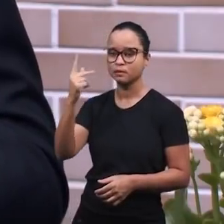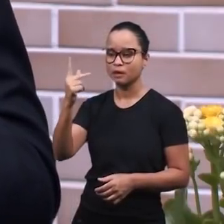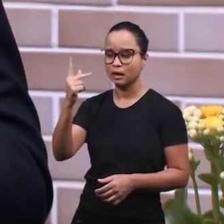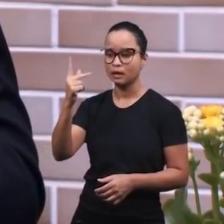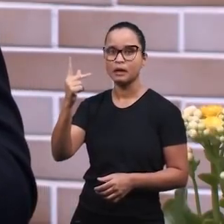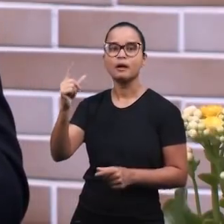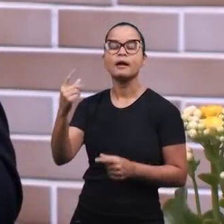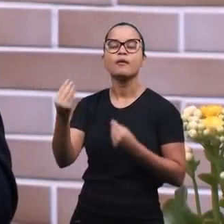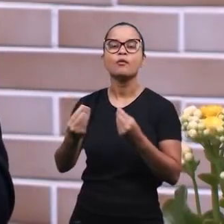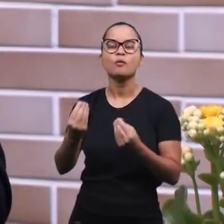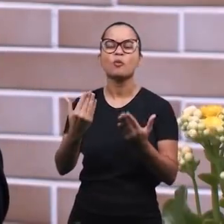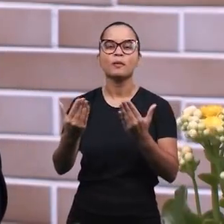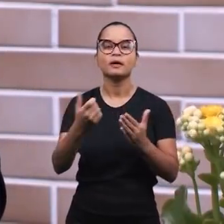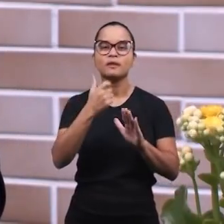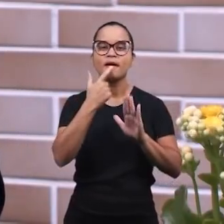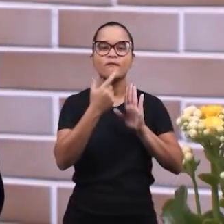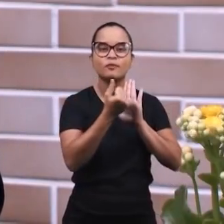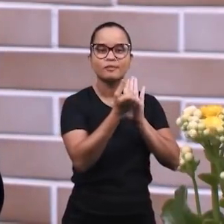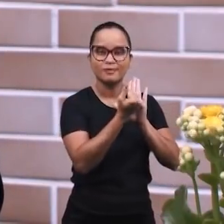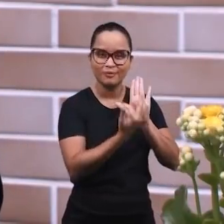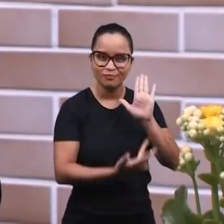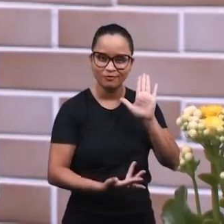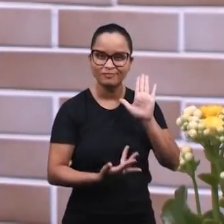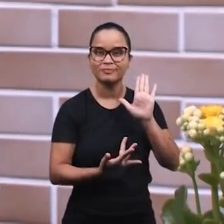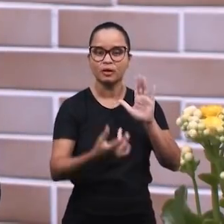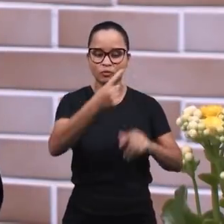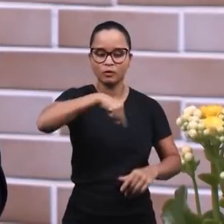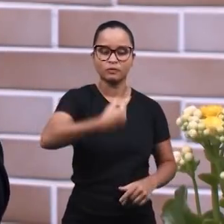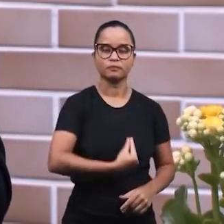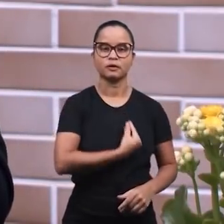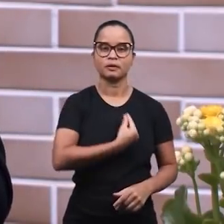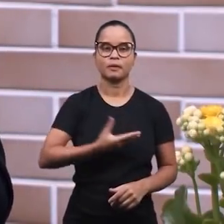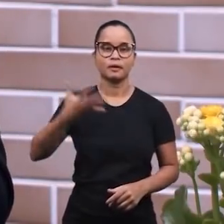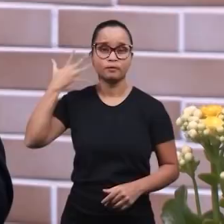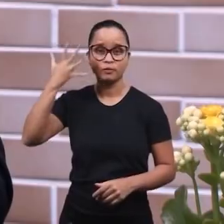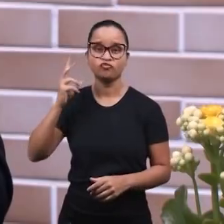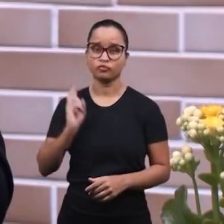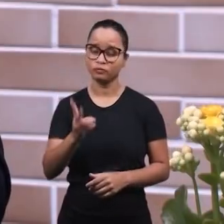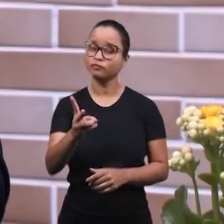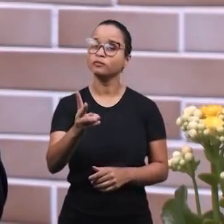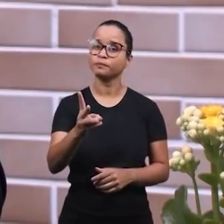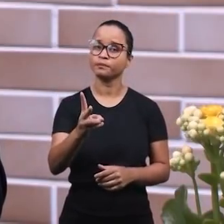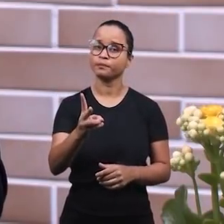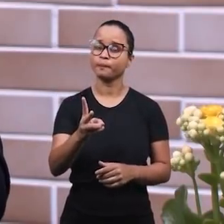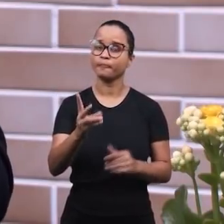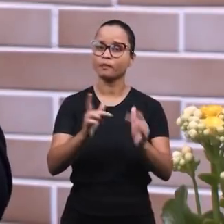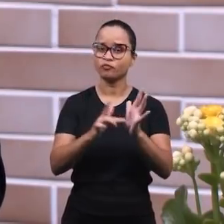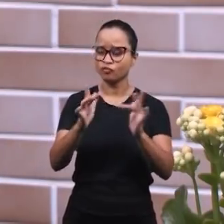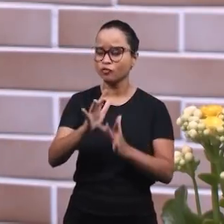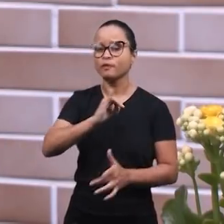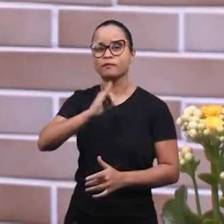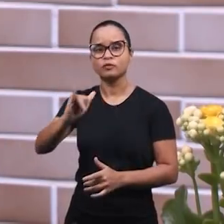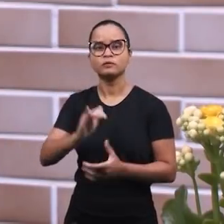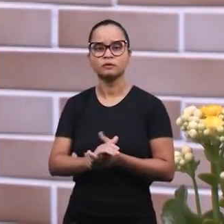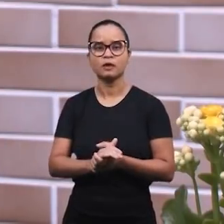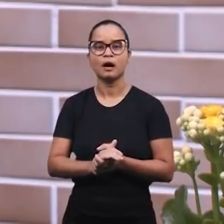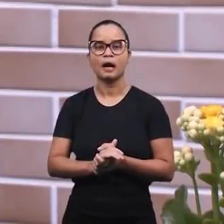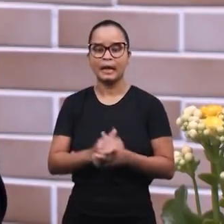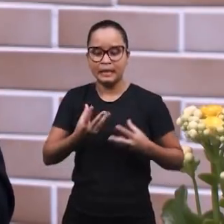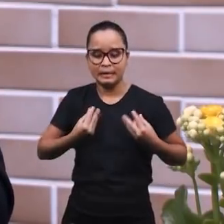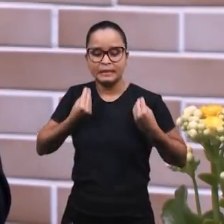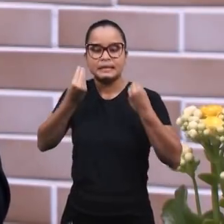é derramado sobre nós, para que a mensagem não pare. Jesus conferiu à igreja